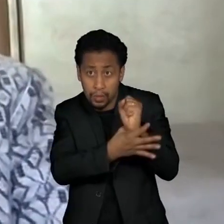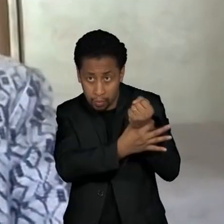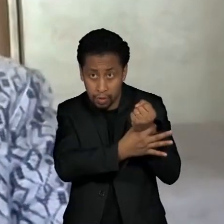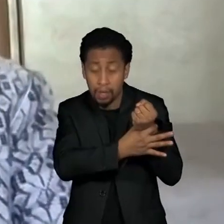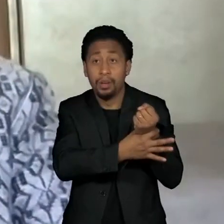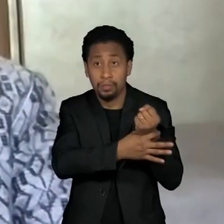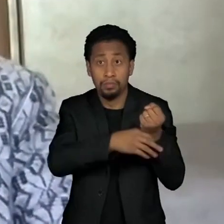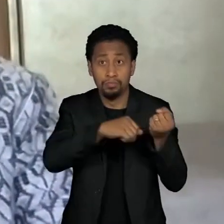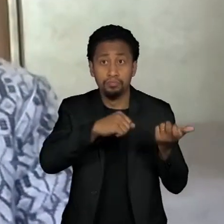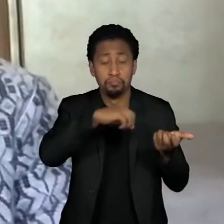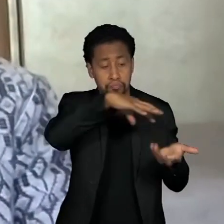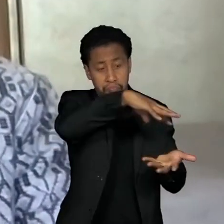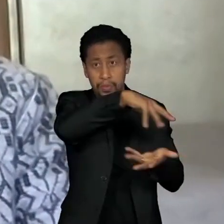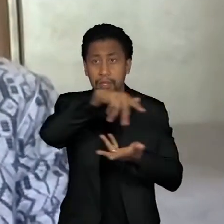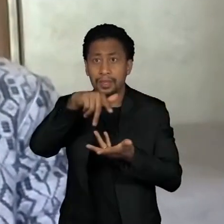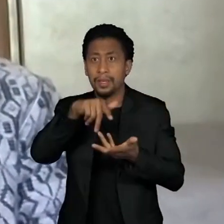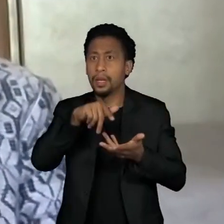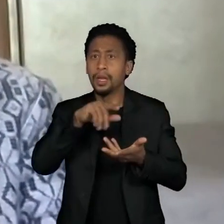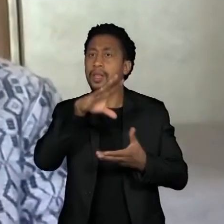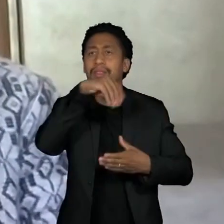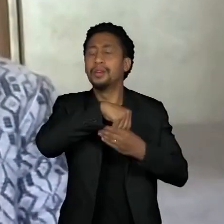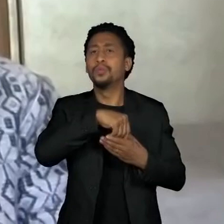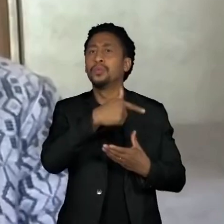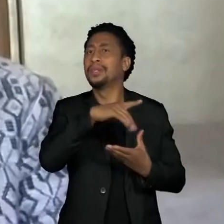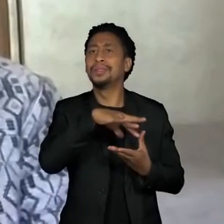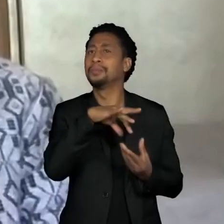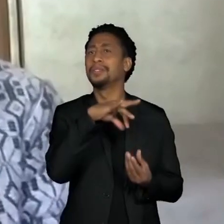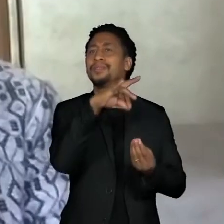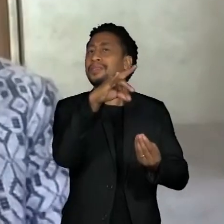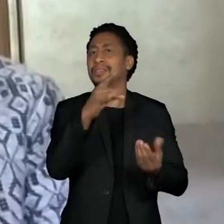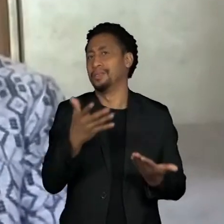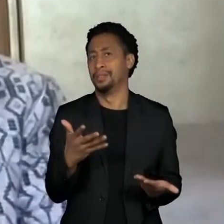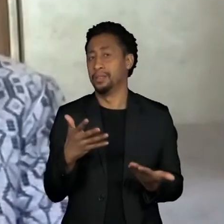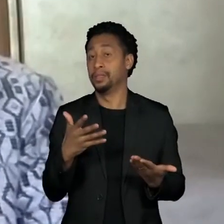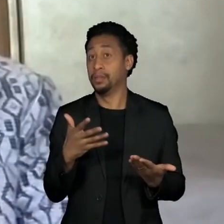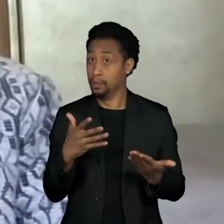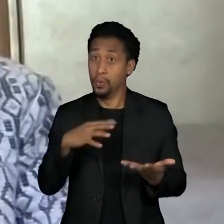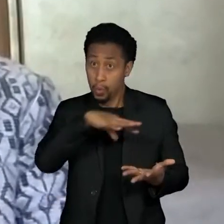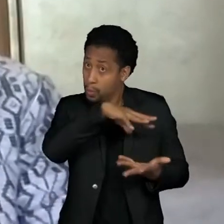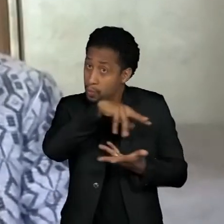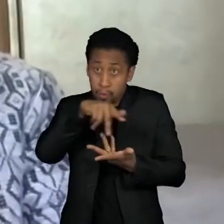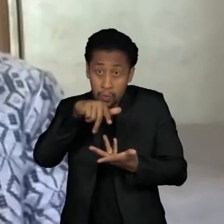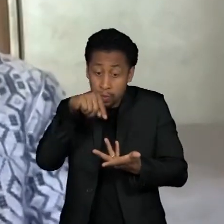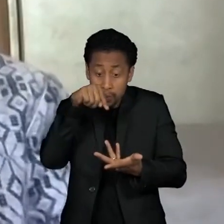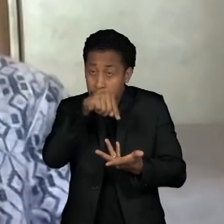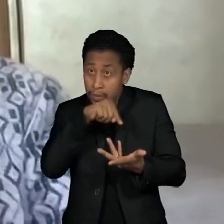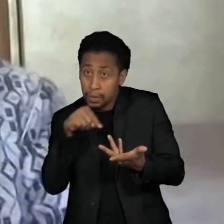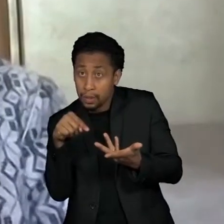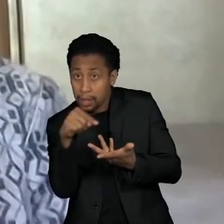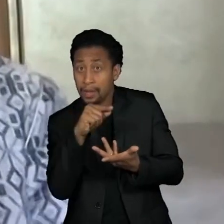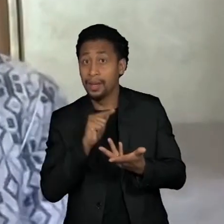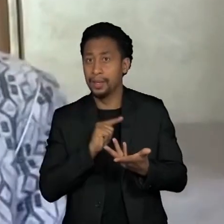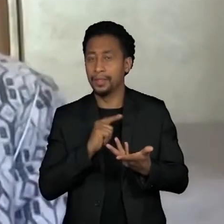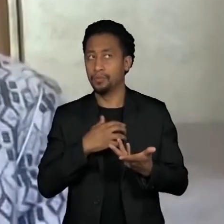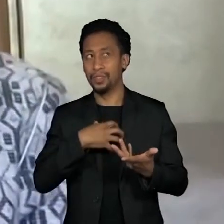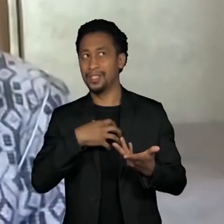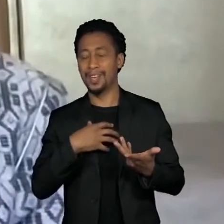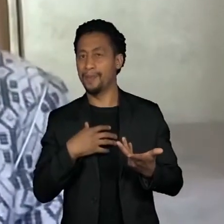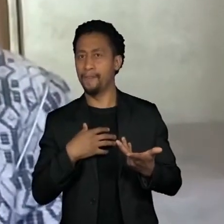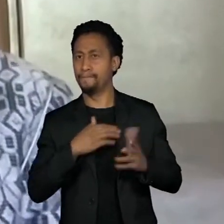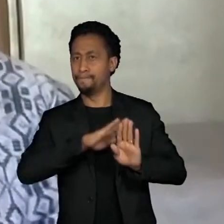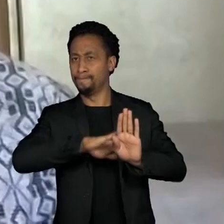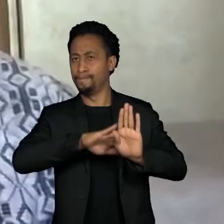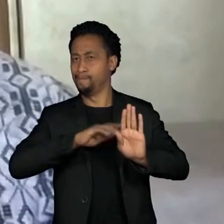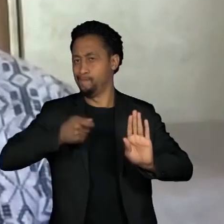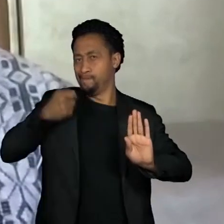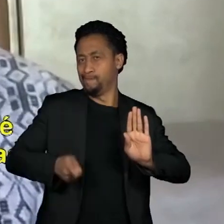mundo está se torcendo ao autoritarismo, ao fascismo. Então, quando você fala